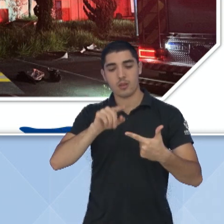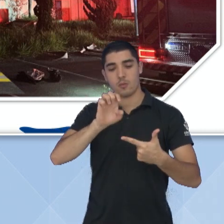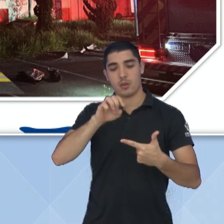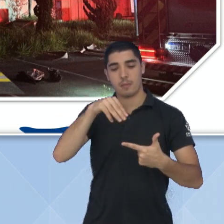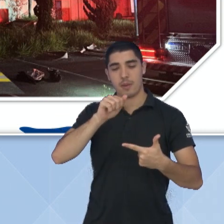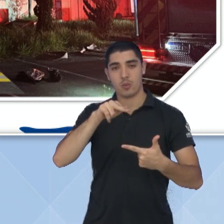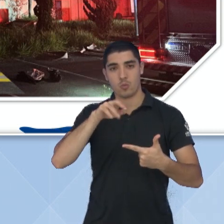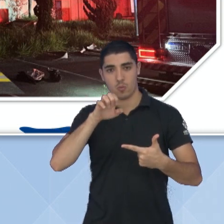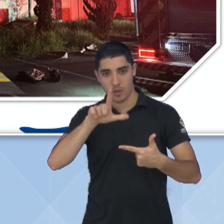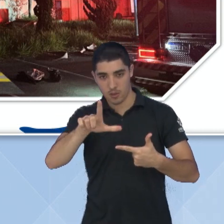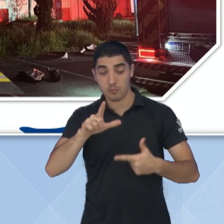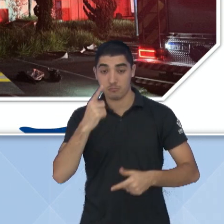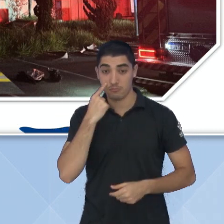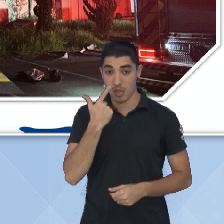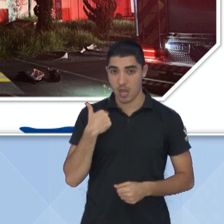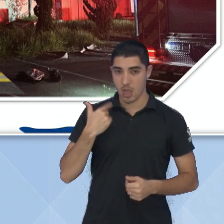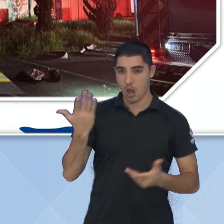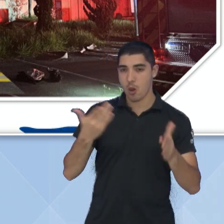Provisão.